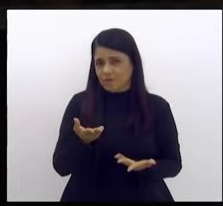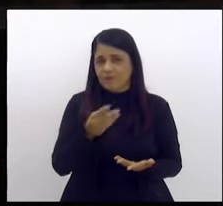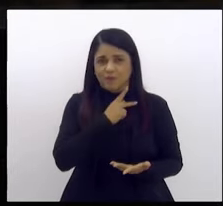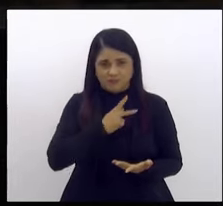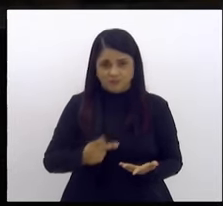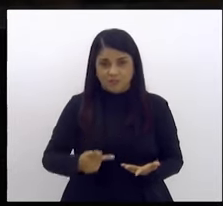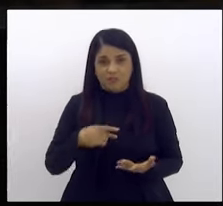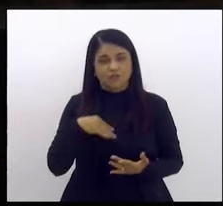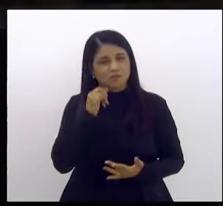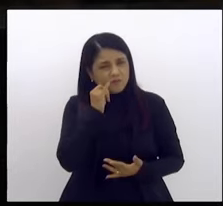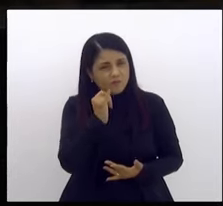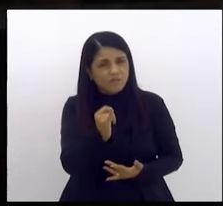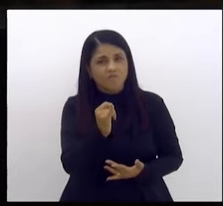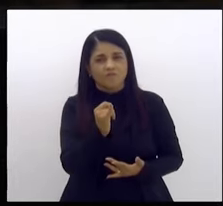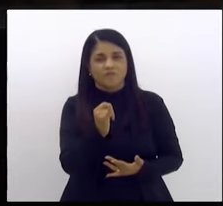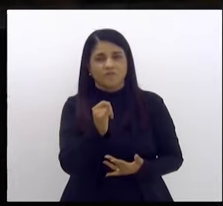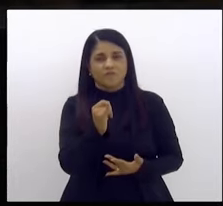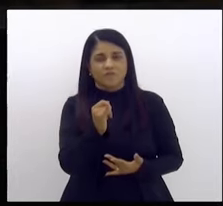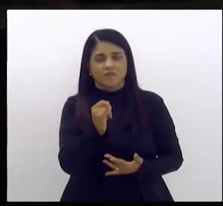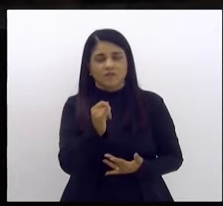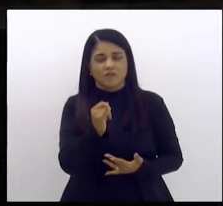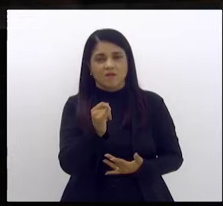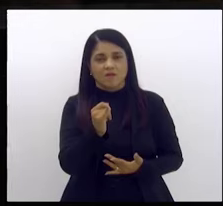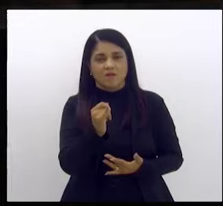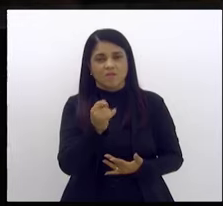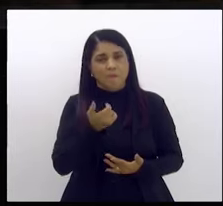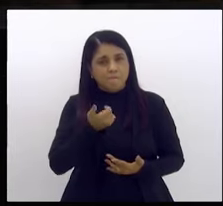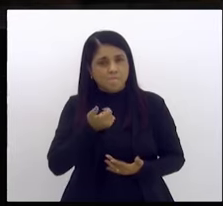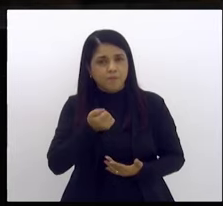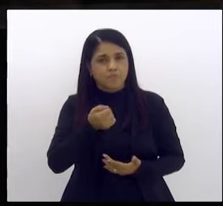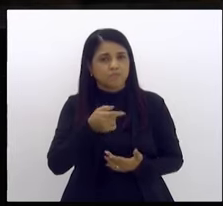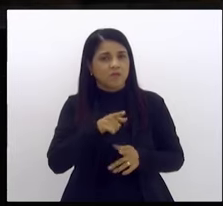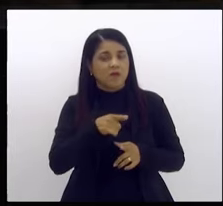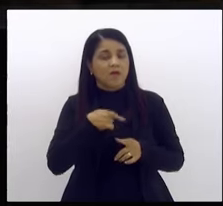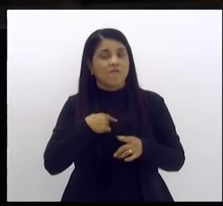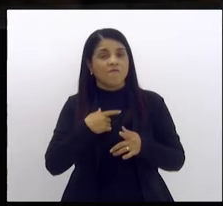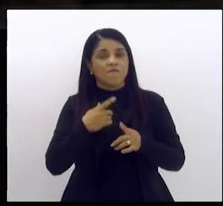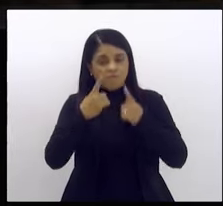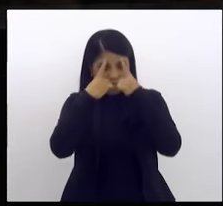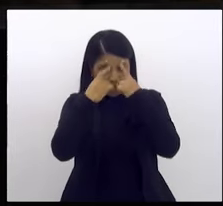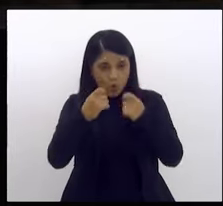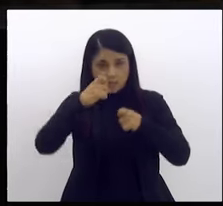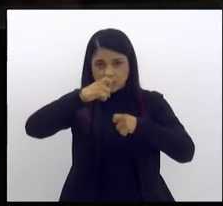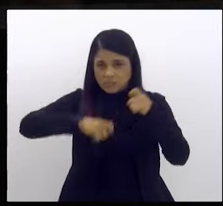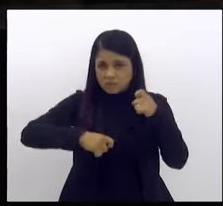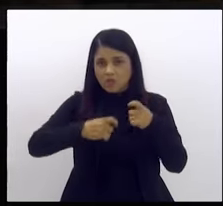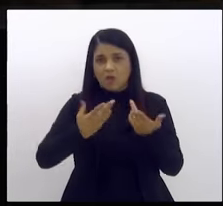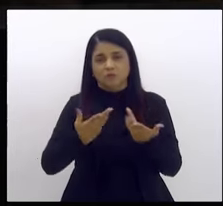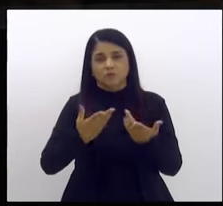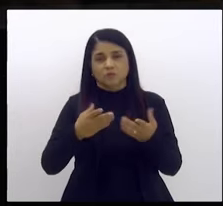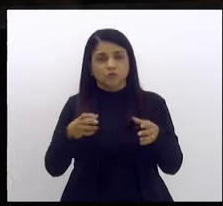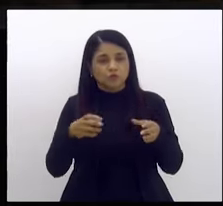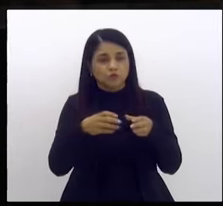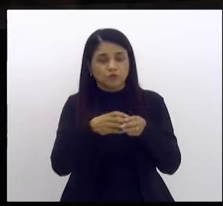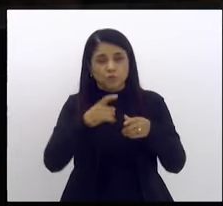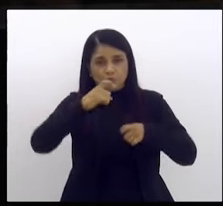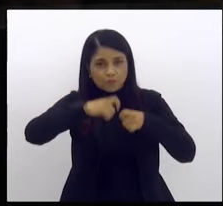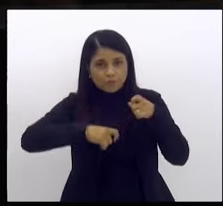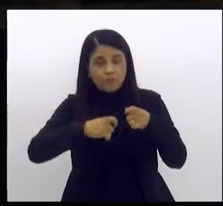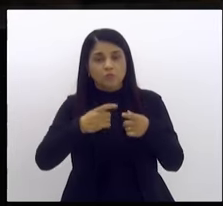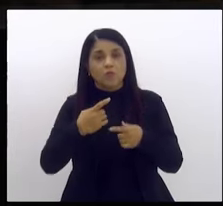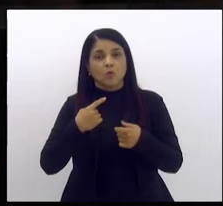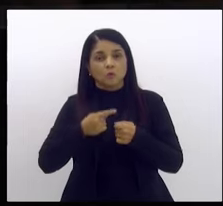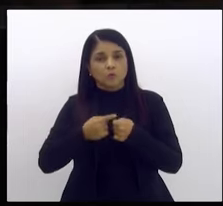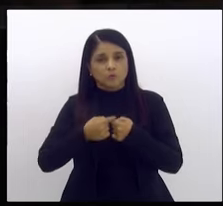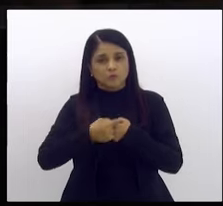e repugnar a situação de violência sexual, estupro coletivo, ocorrida no município